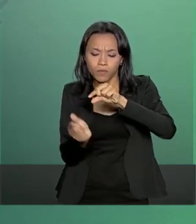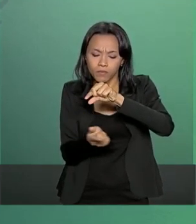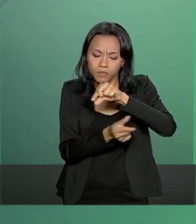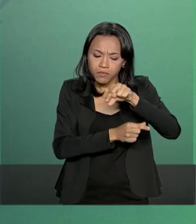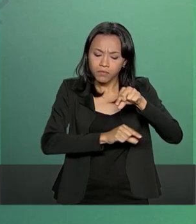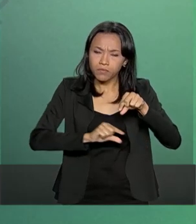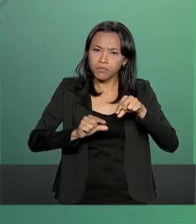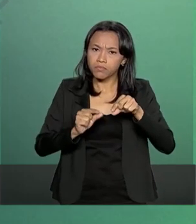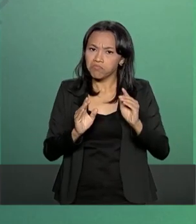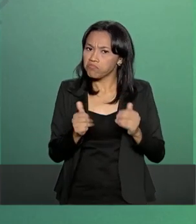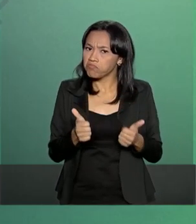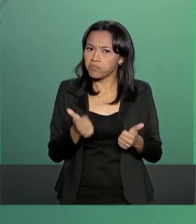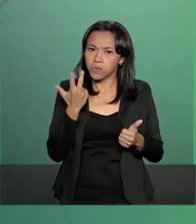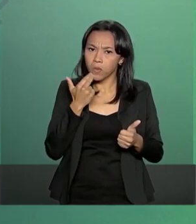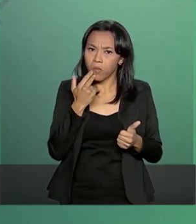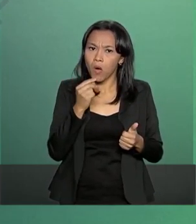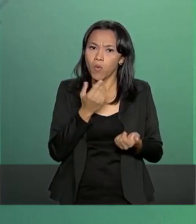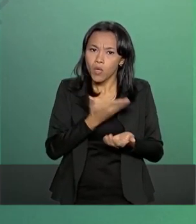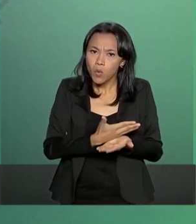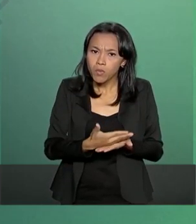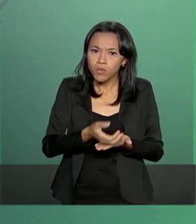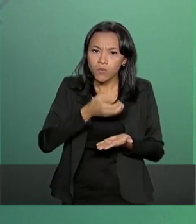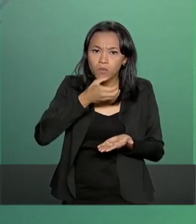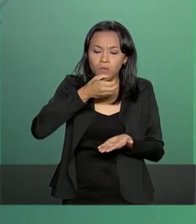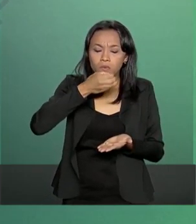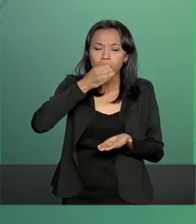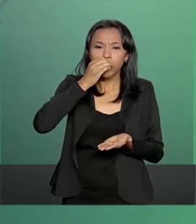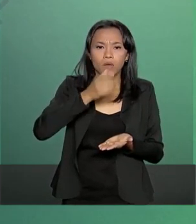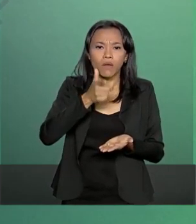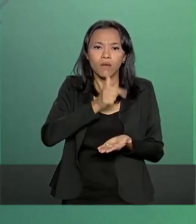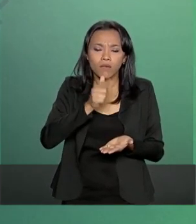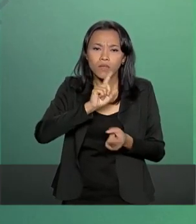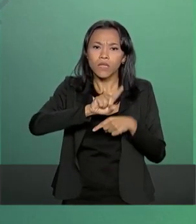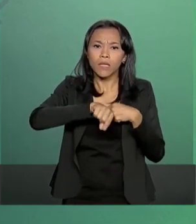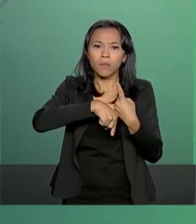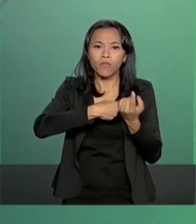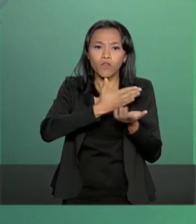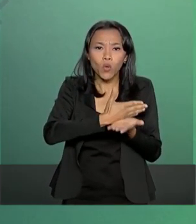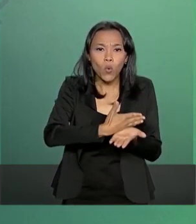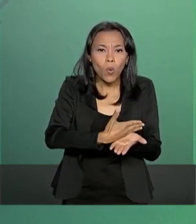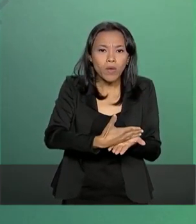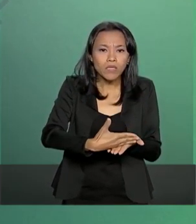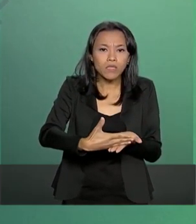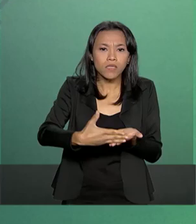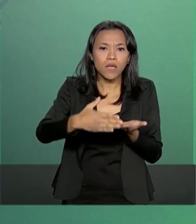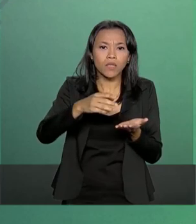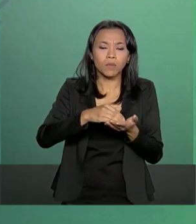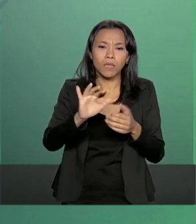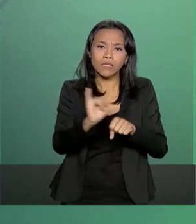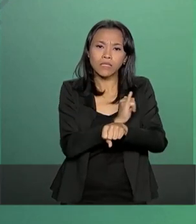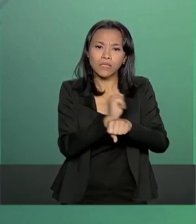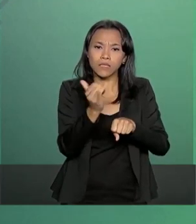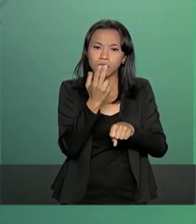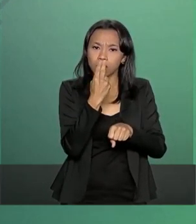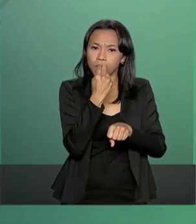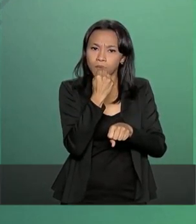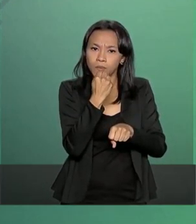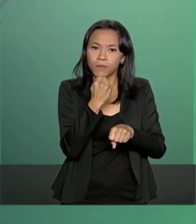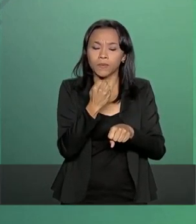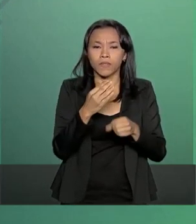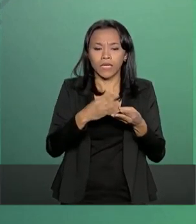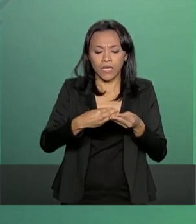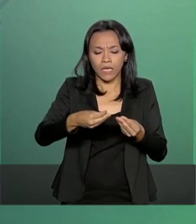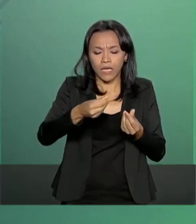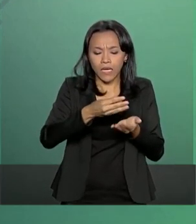aceitação da dieta líquida, foi iniciada uma dieta cremosa. A nutrição